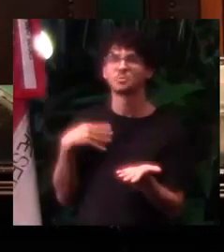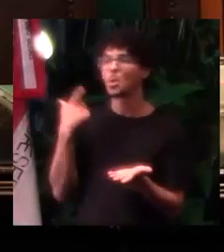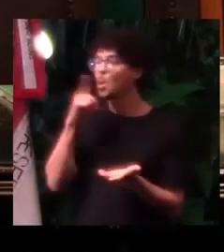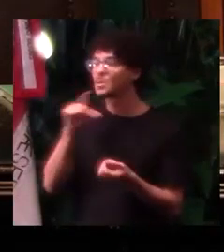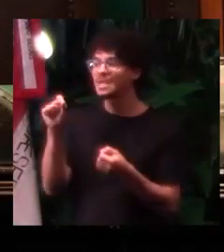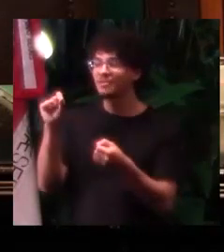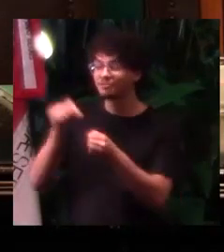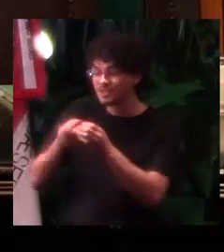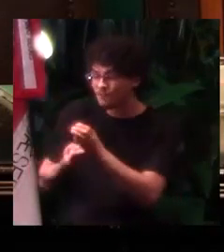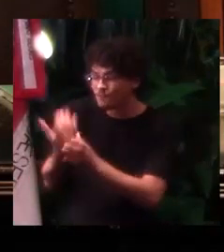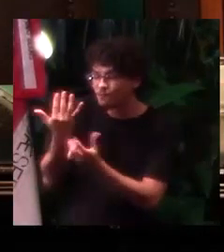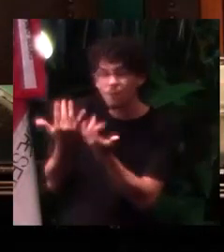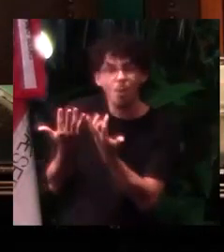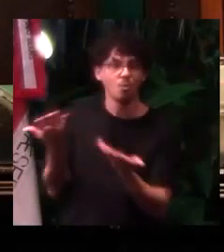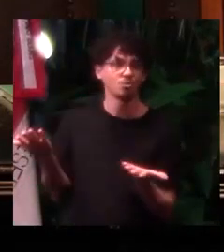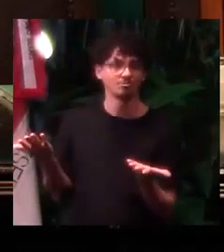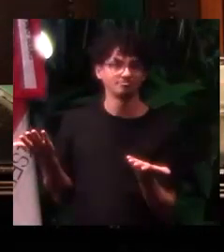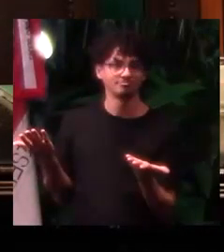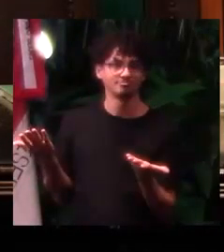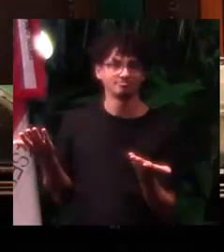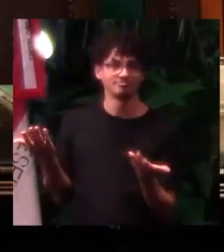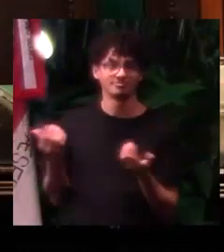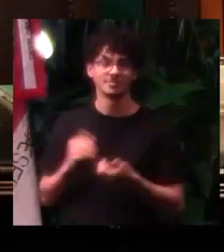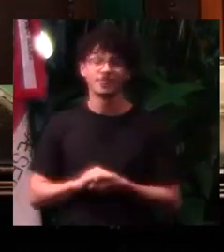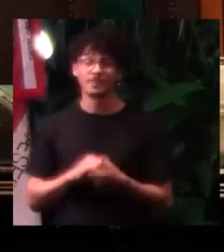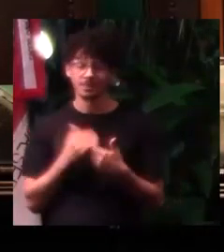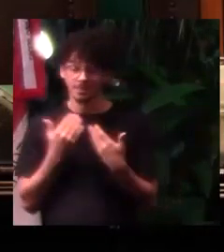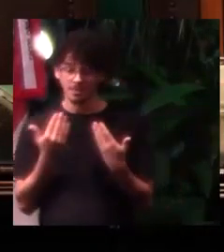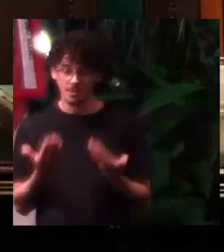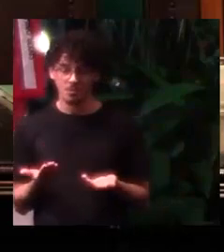nem acender o fogo sem o fósforo, né? Então,